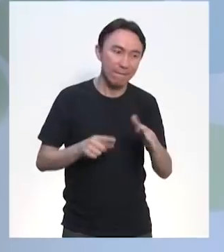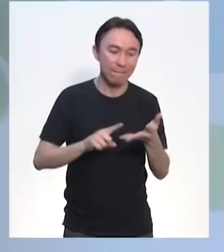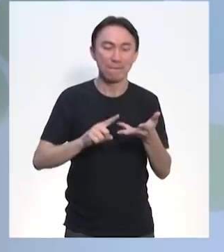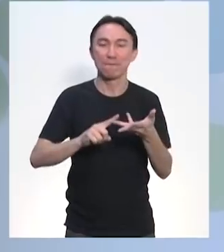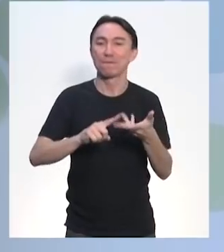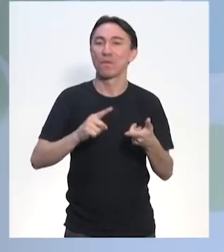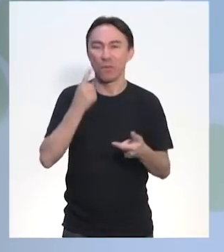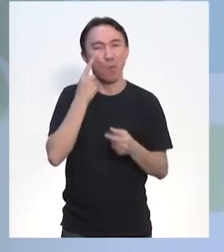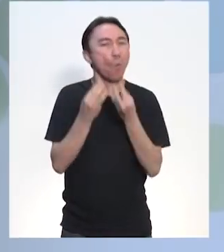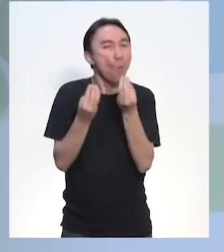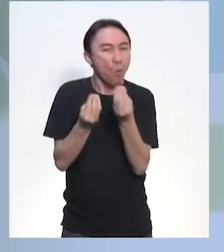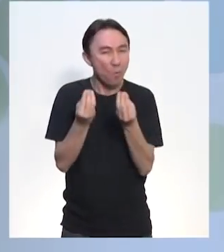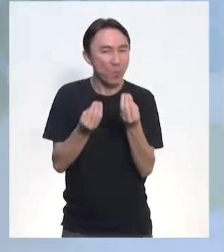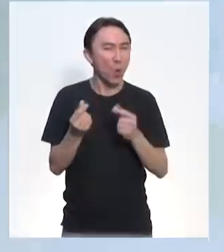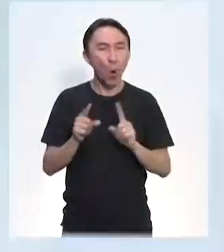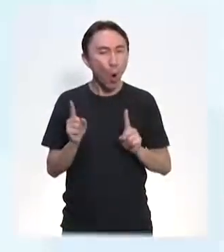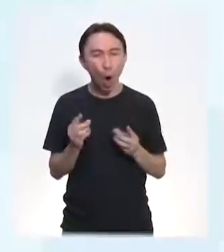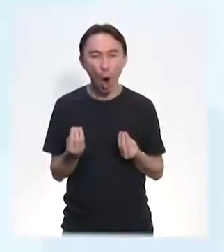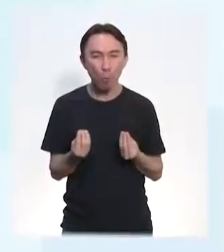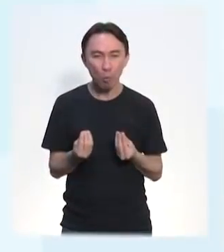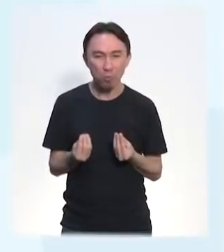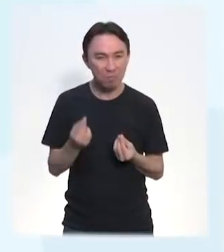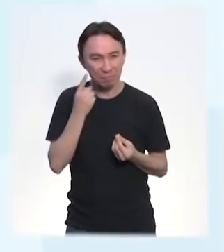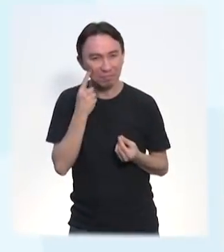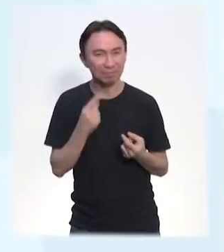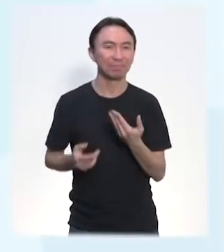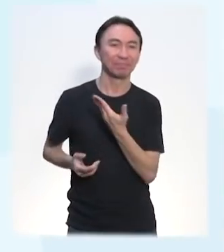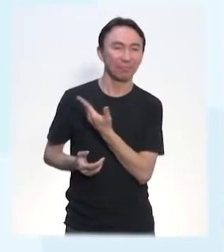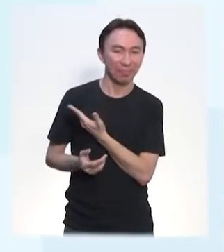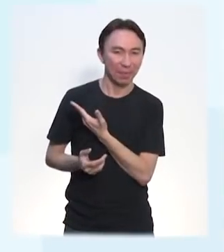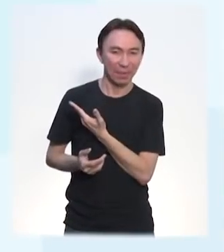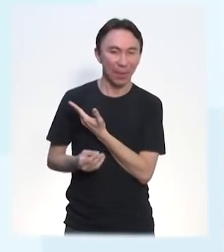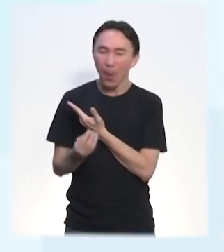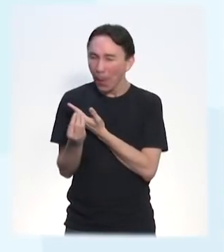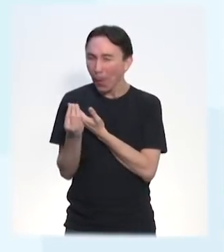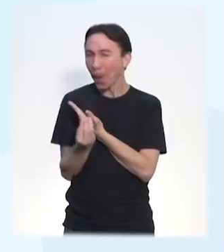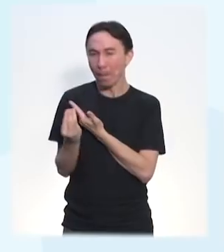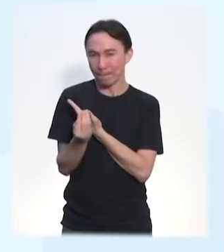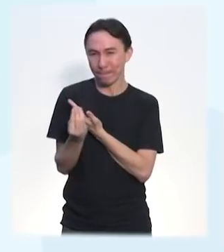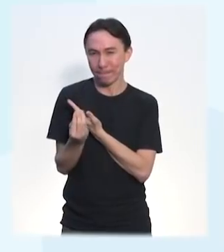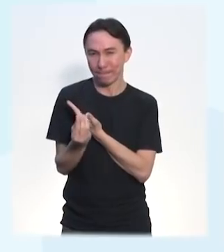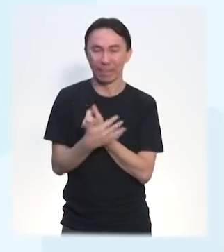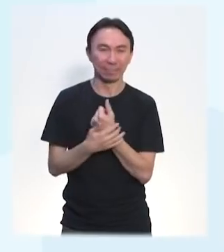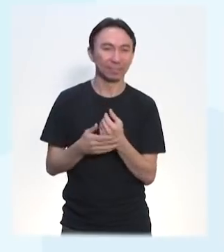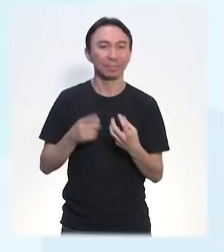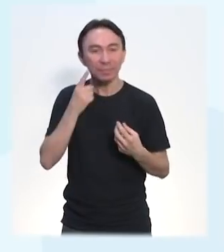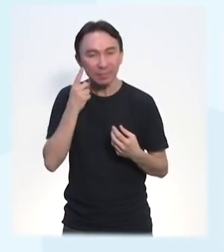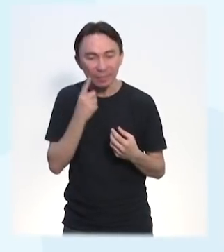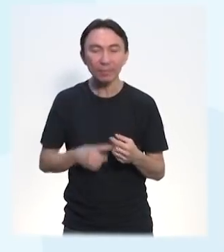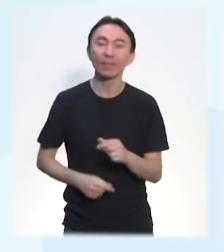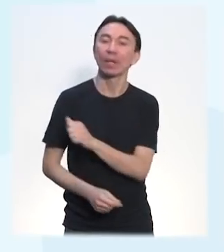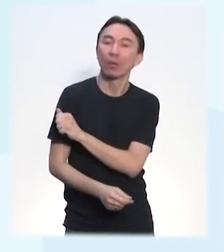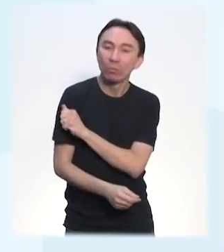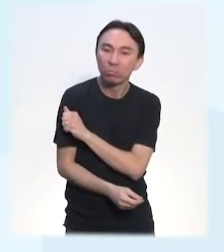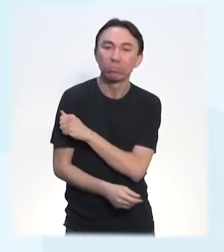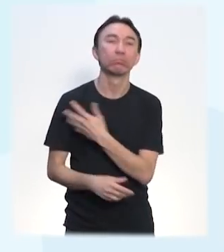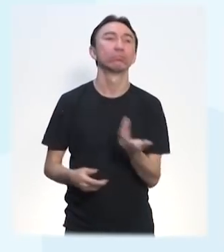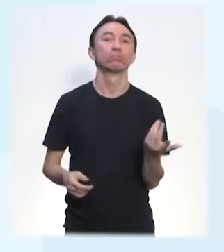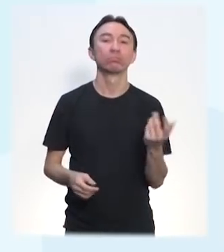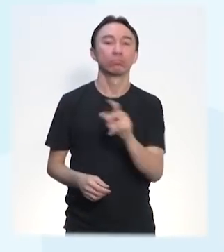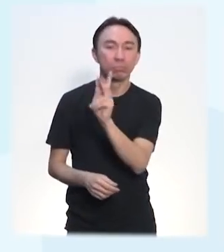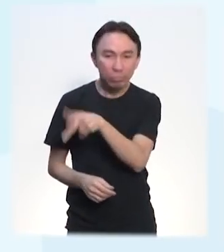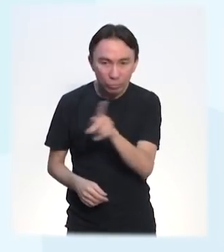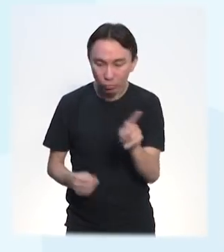na tela, diretor, que é o seguinte. Então, como que vai ser? Como que vai funcionar esse desafio? Então, os estudantes, juntamente com os